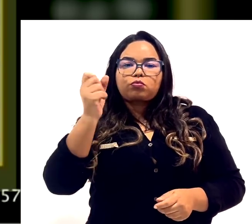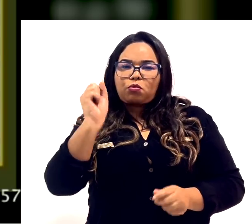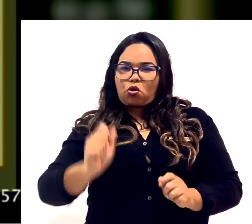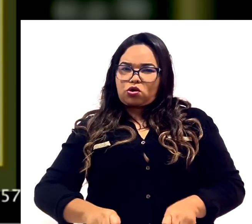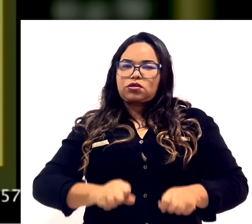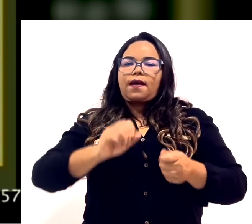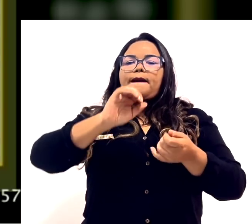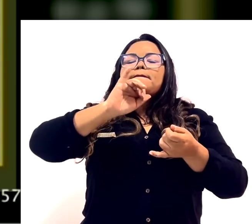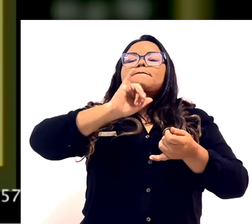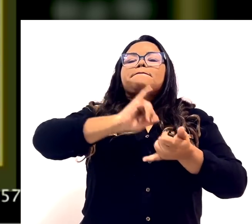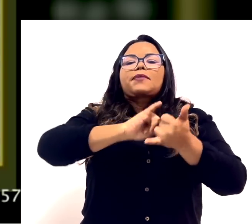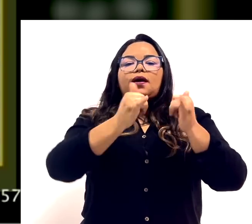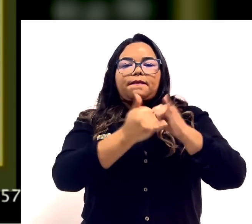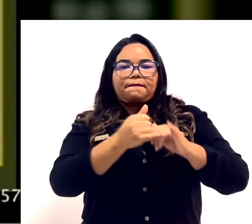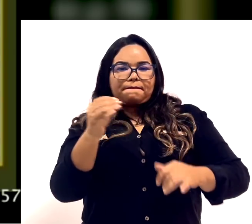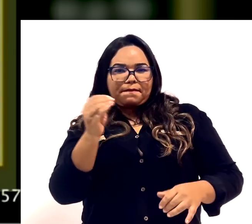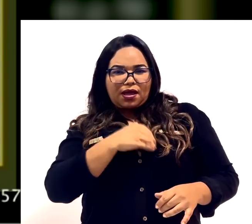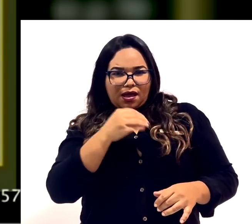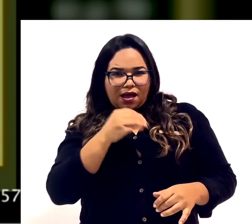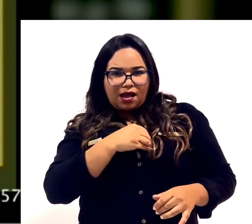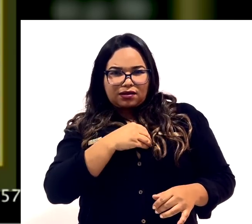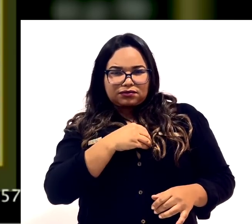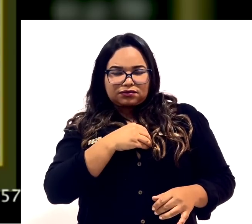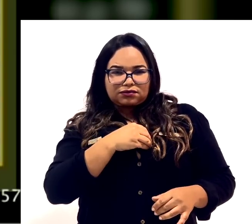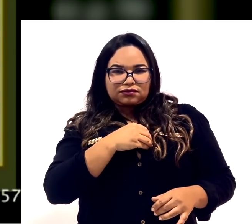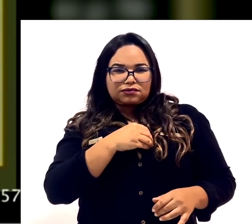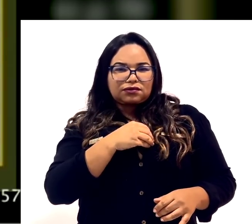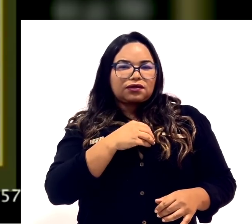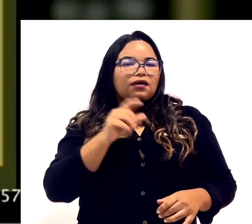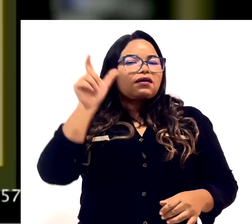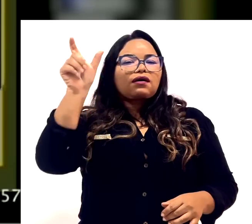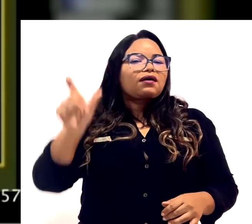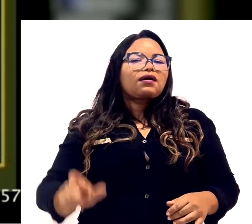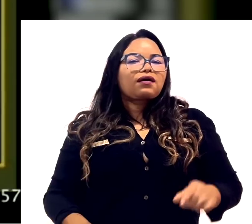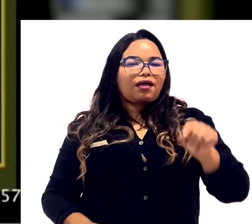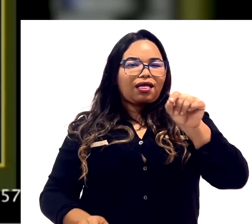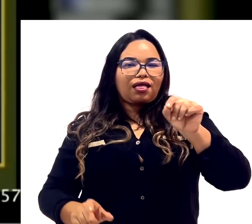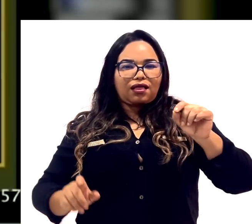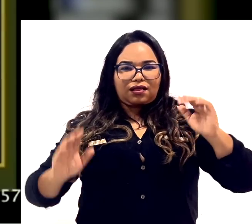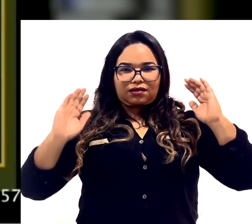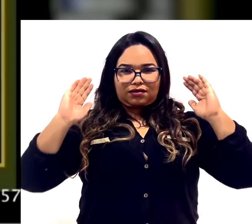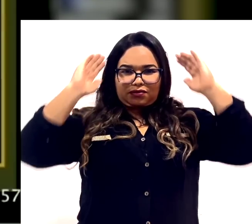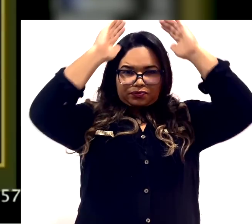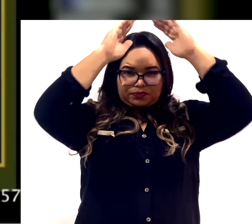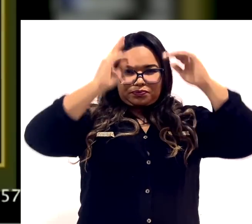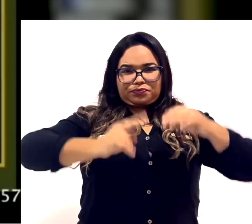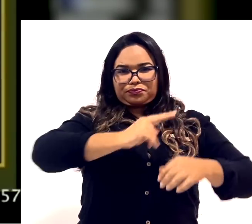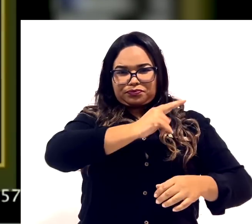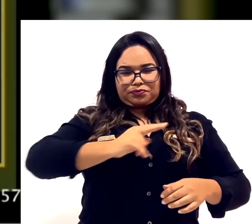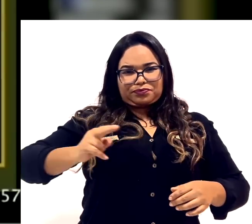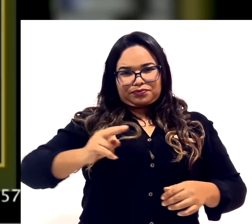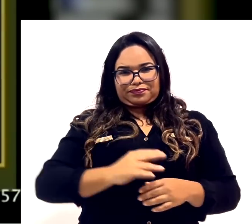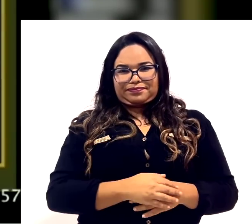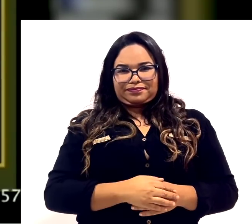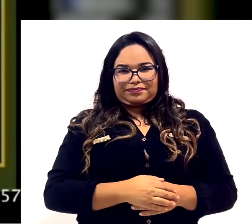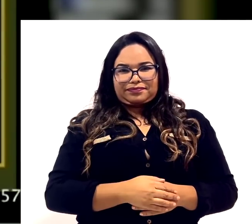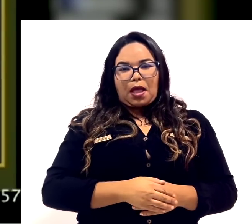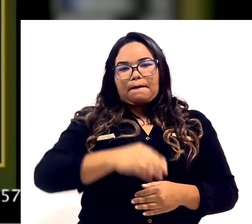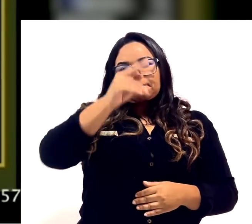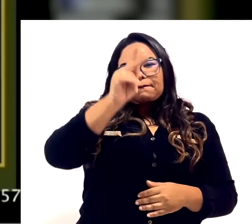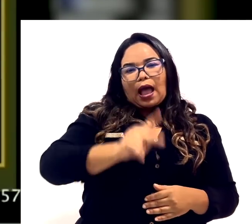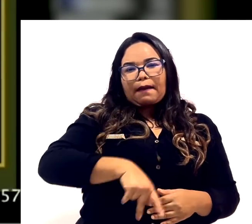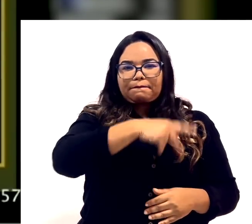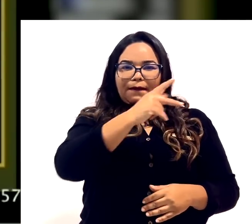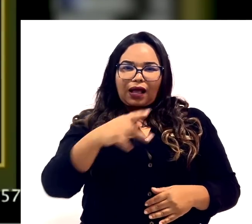que pode libertá-lo das cadeias do inferno. Este ser extraordinário é o Padre católico. Interessante.